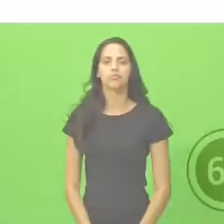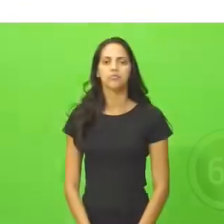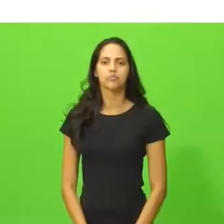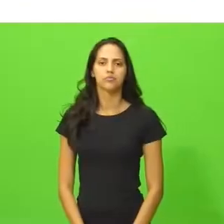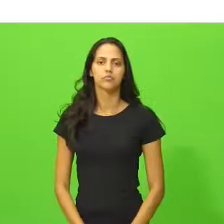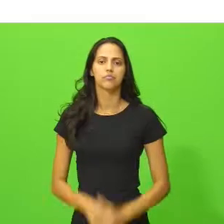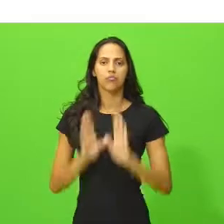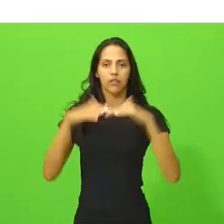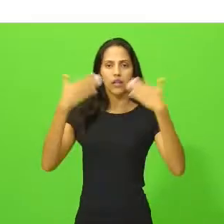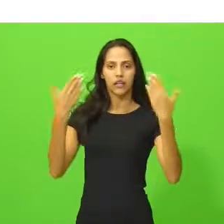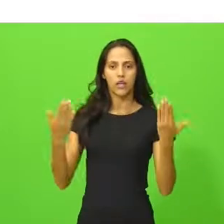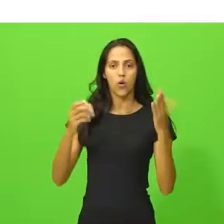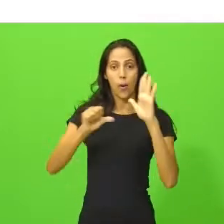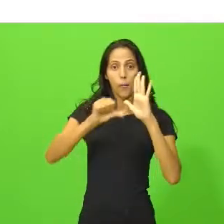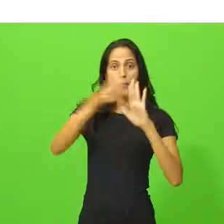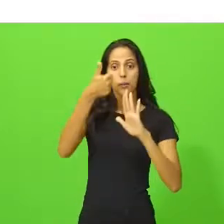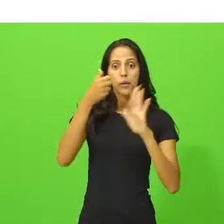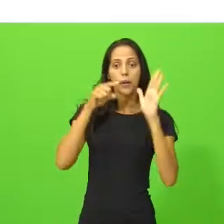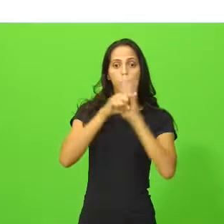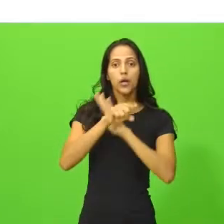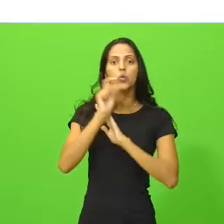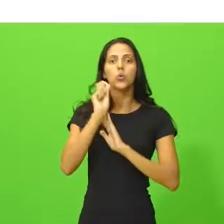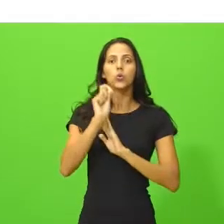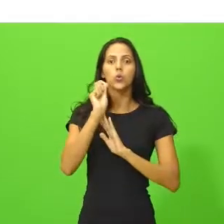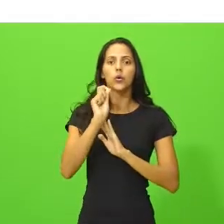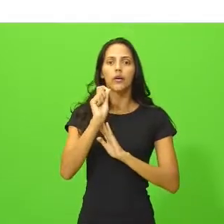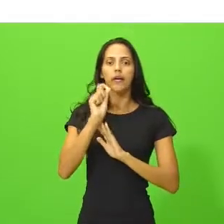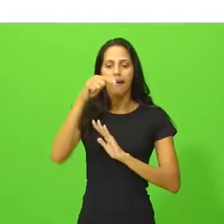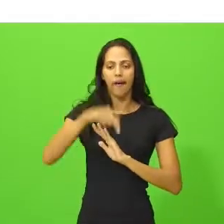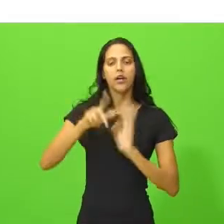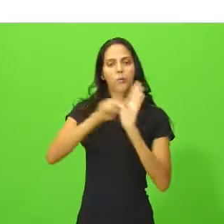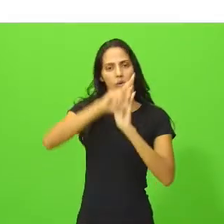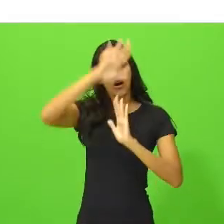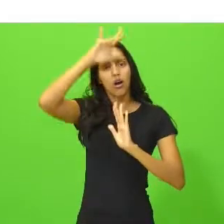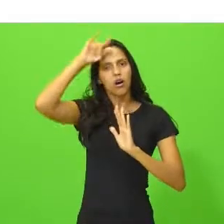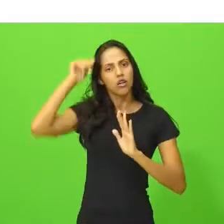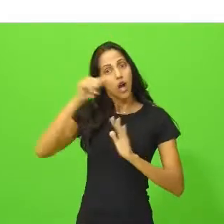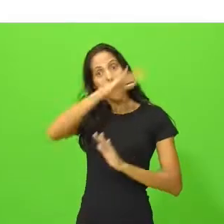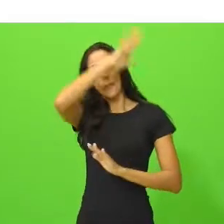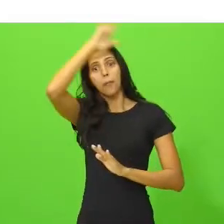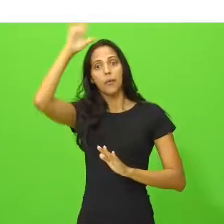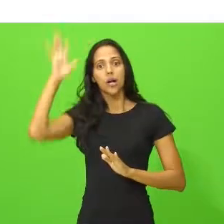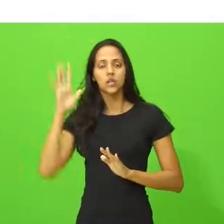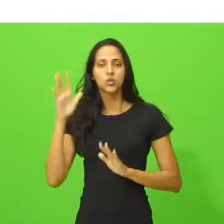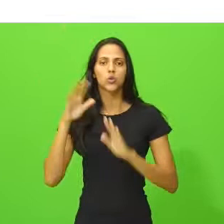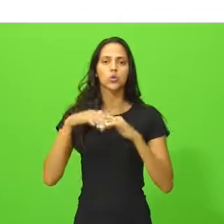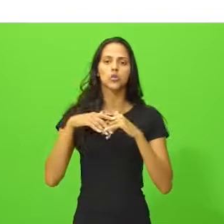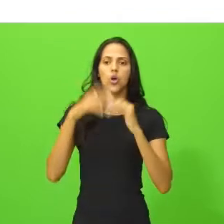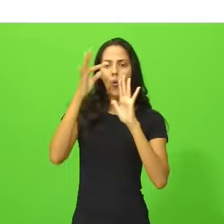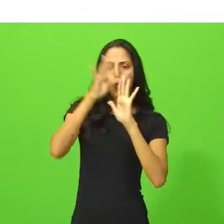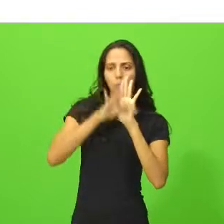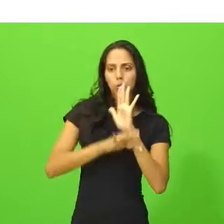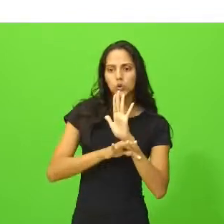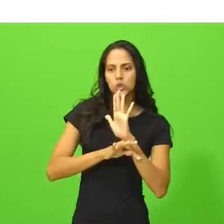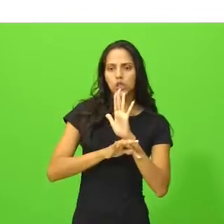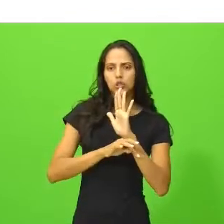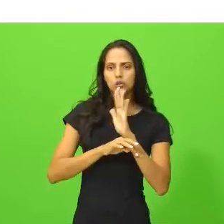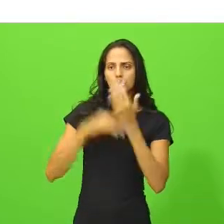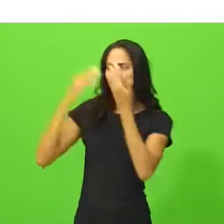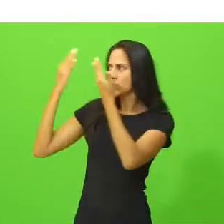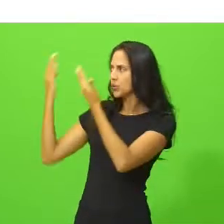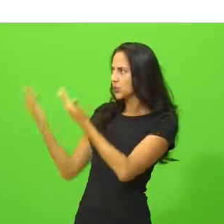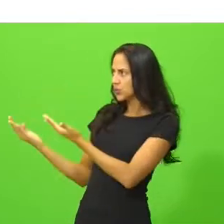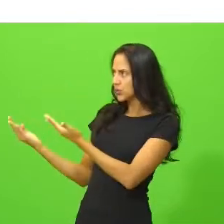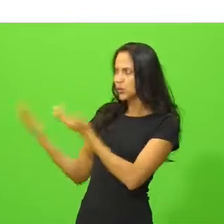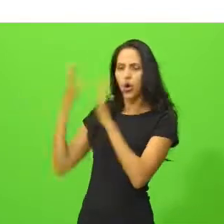Então, a primeira questão vai tratar justamente sobre a Amazônia, né? Em que esse fragmento do texto vai dizer o